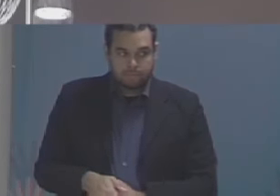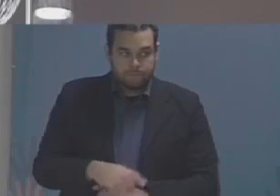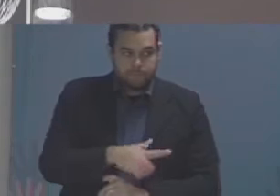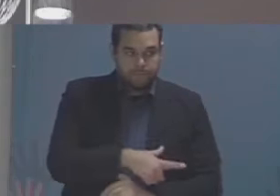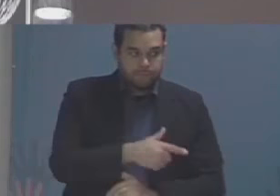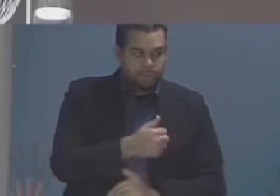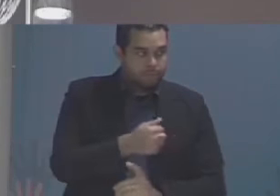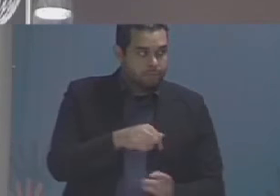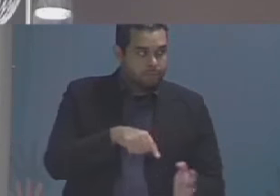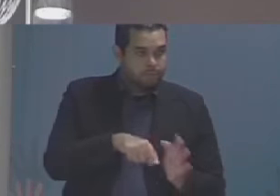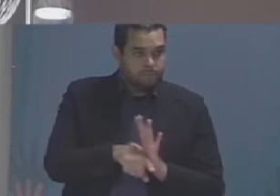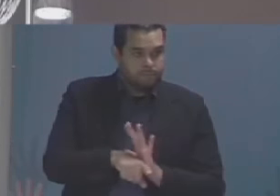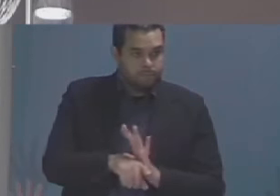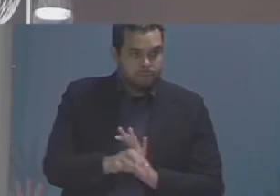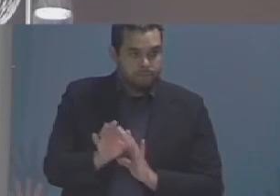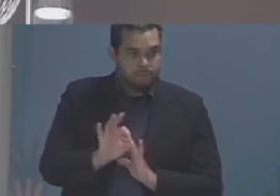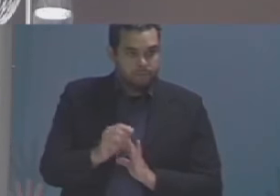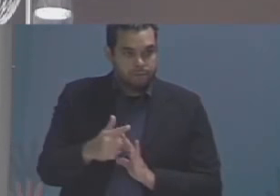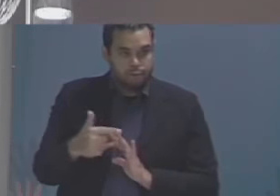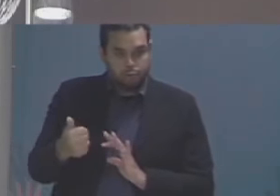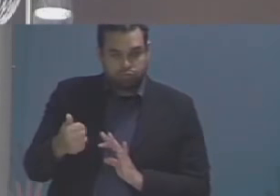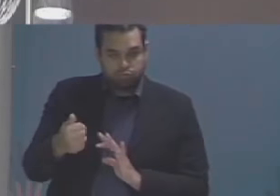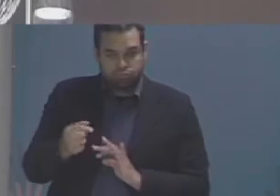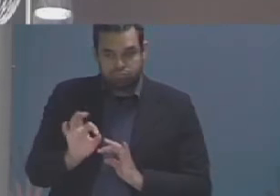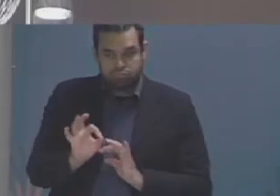Vou deixar a bola aqui fora, senhores.